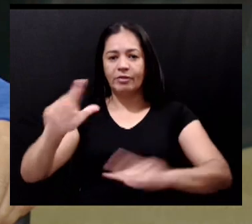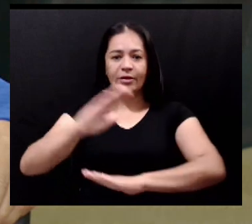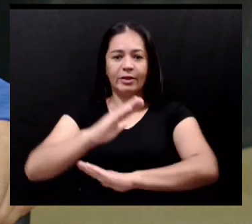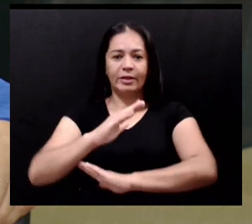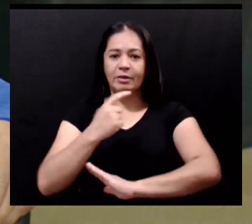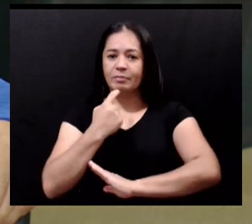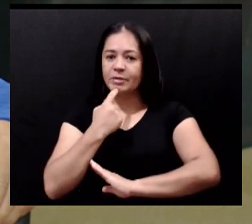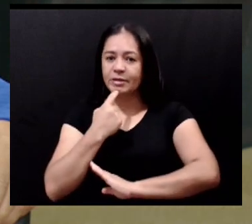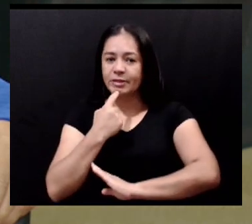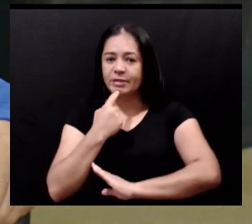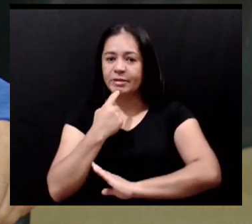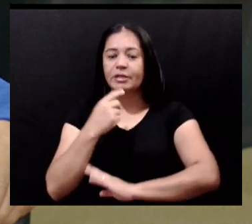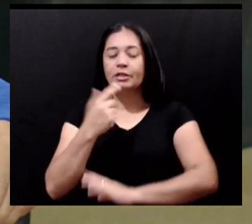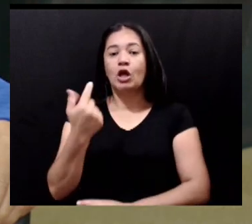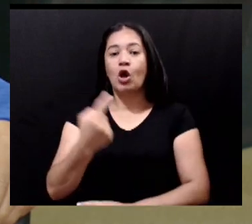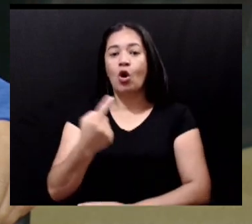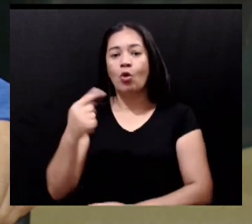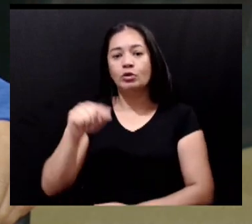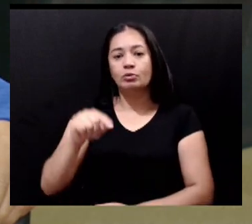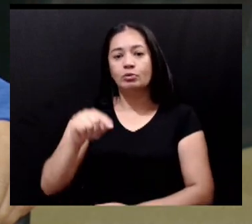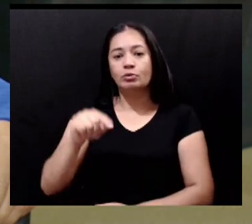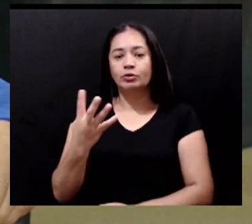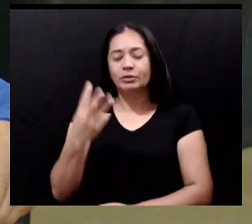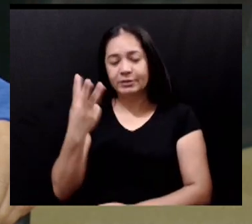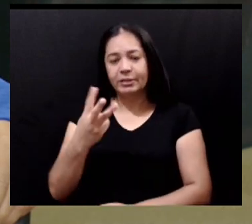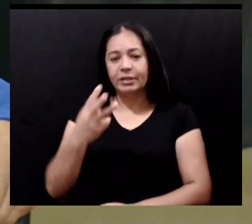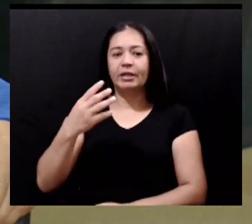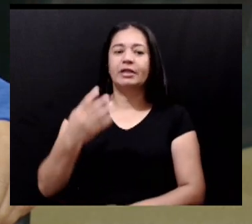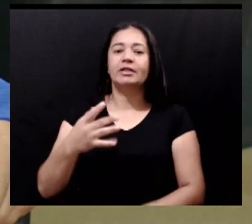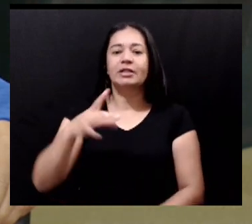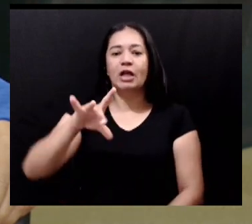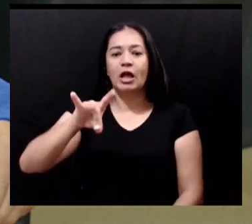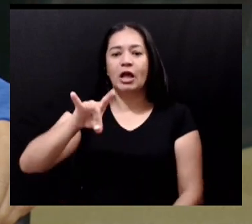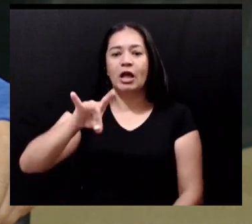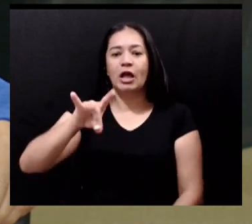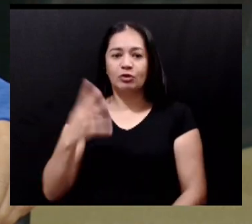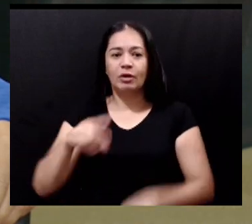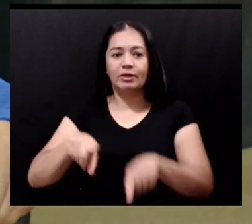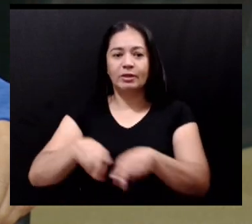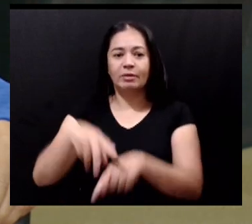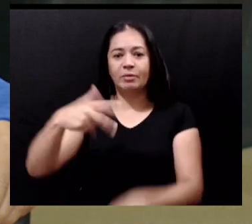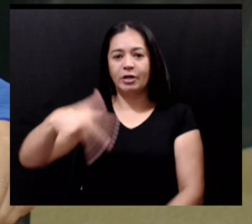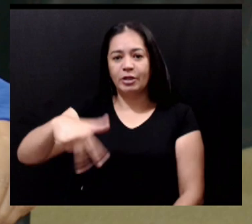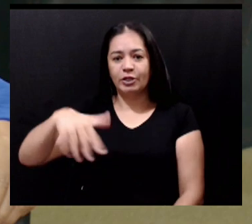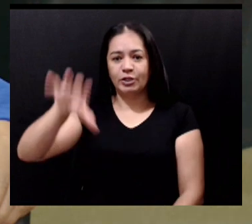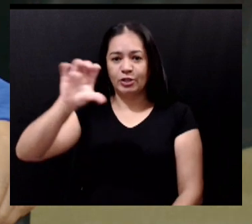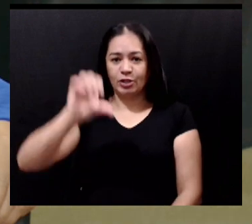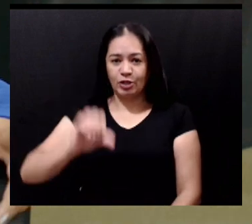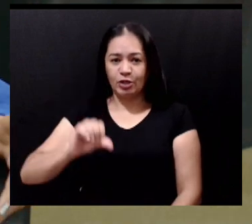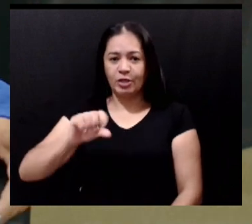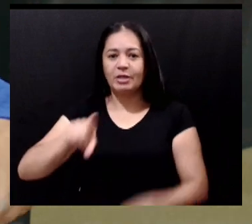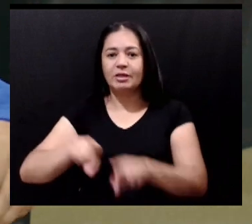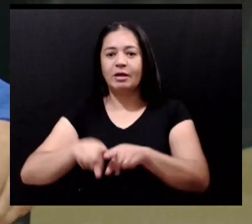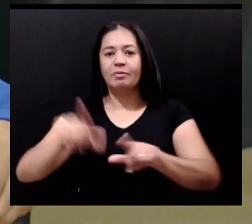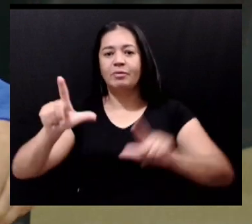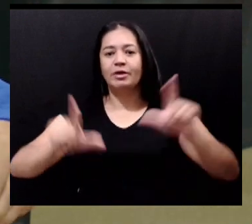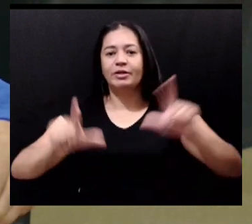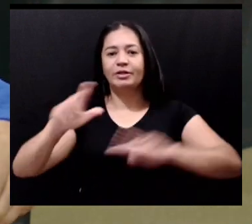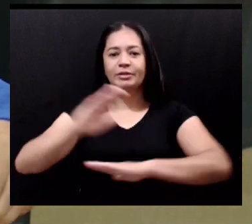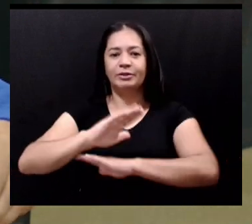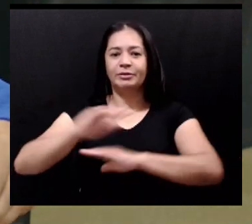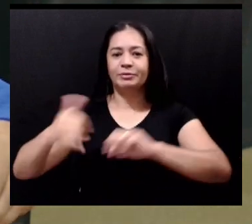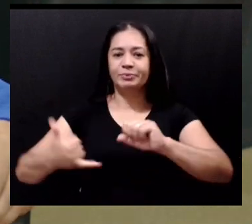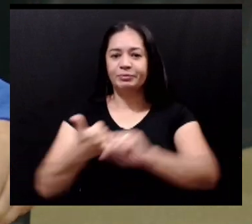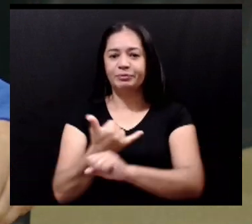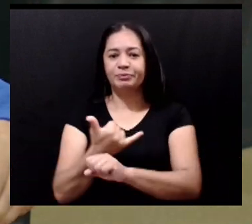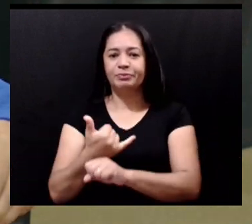11.3, 4 da NET, 9 da Vivo Fibra e também no canal da TV Câmara Campinas no YouTube. Lembrando que daqui a pouquinho, às